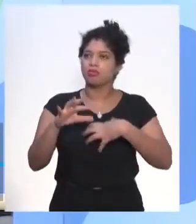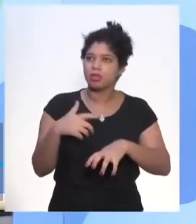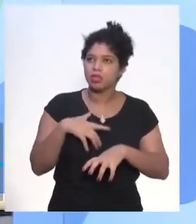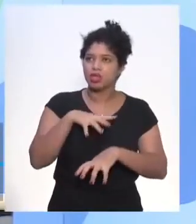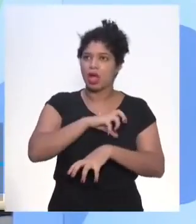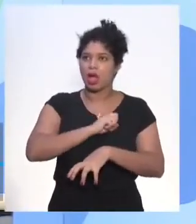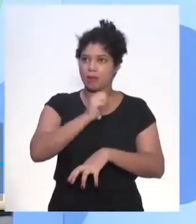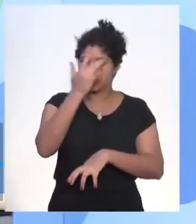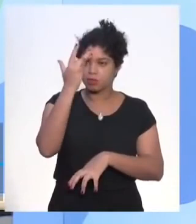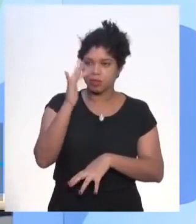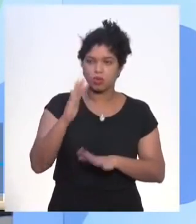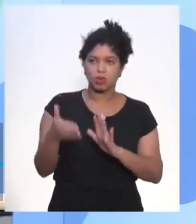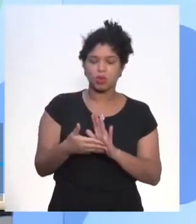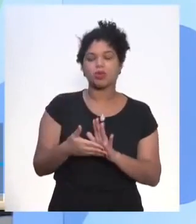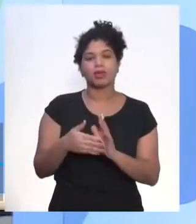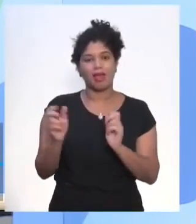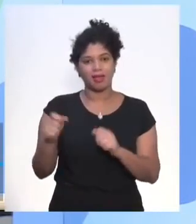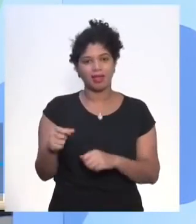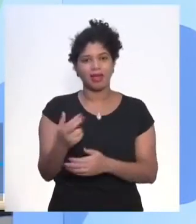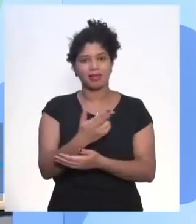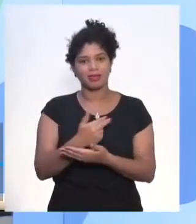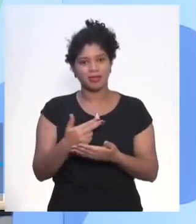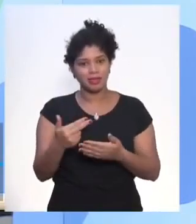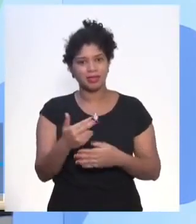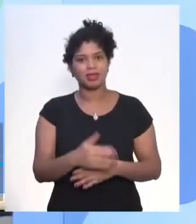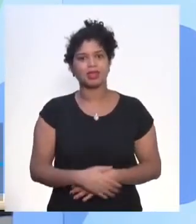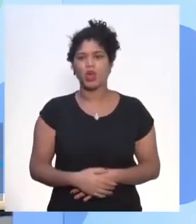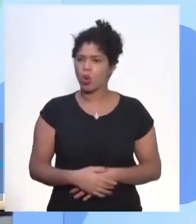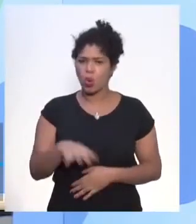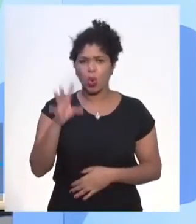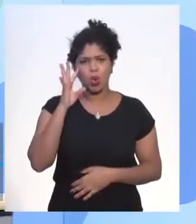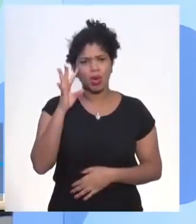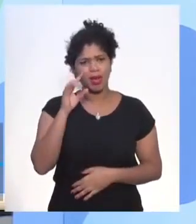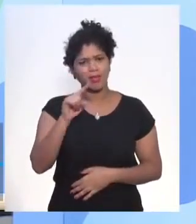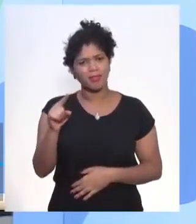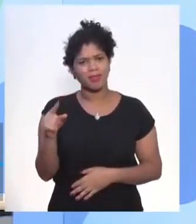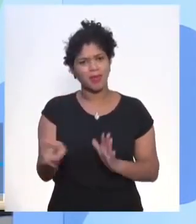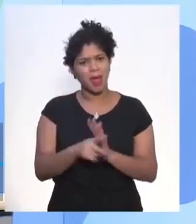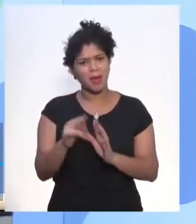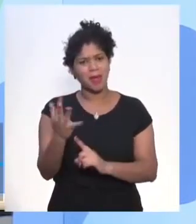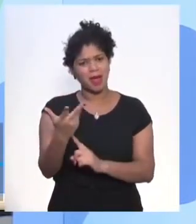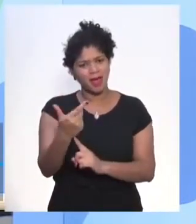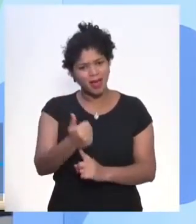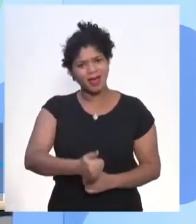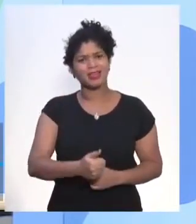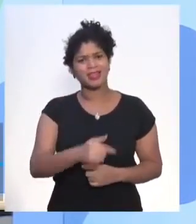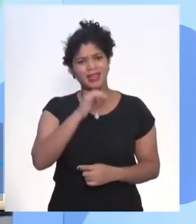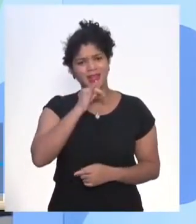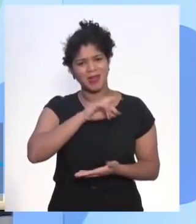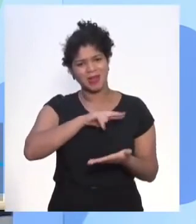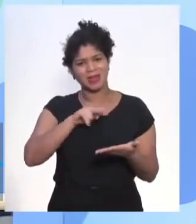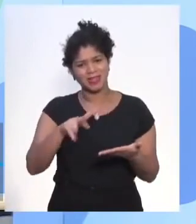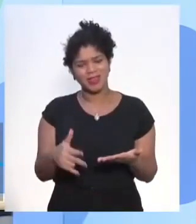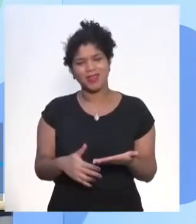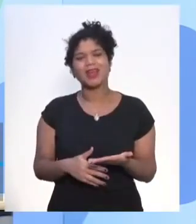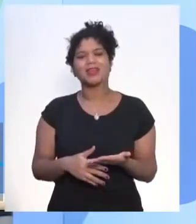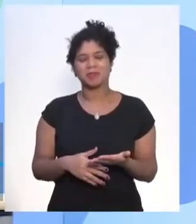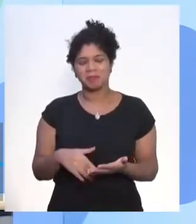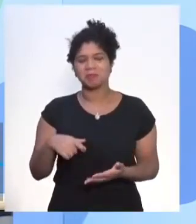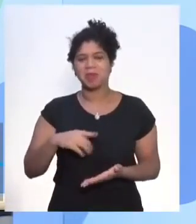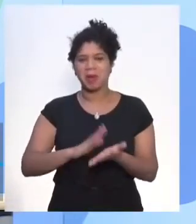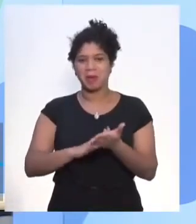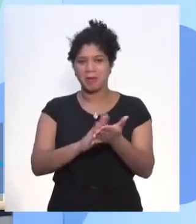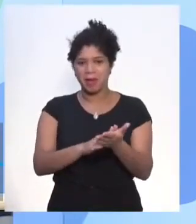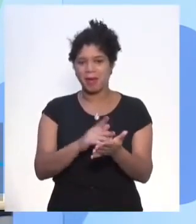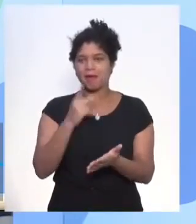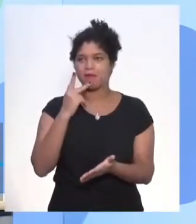isso através de grafites. Tem muito, essa galera aqui é muito criativa de arte, hein? Tantos exemplos aqui citaram, parabéns aí. Falaram